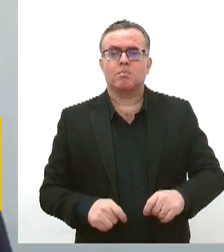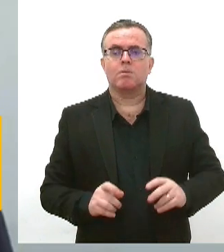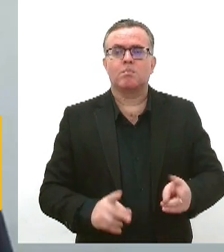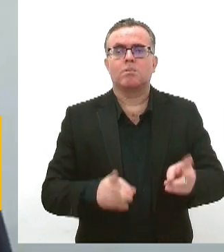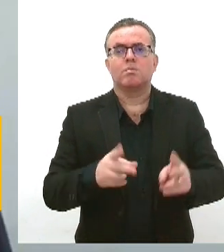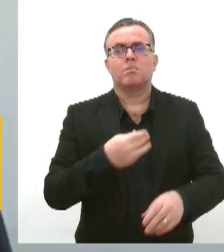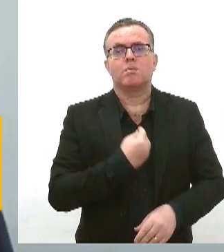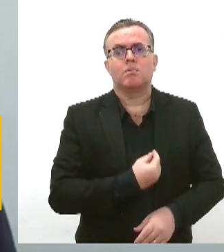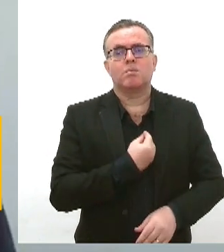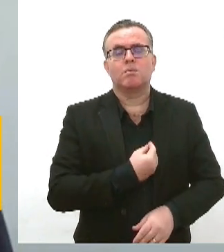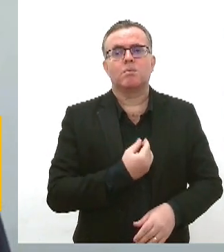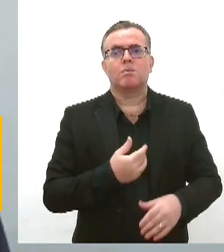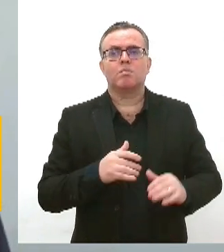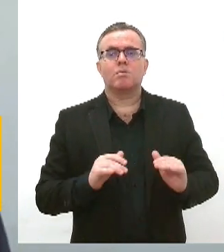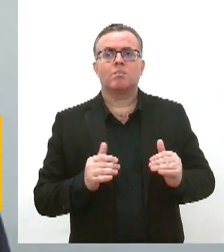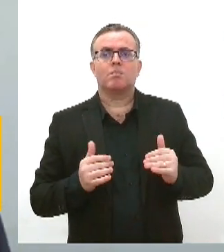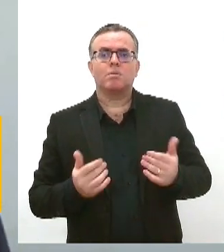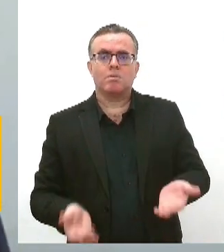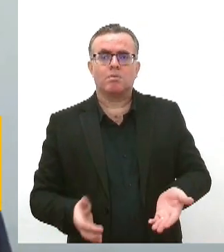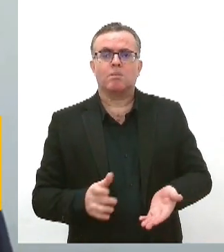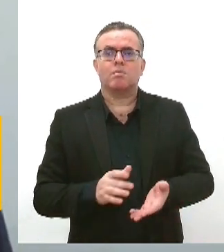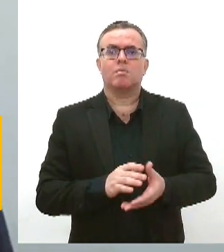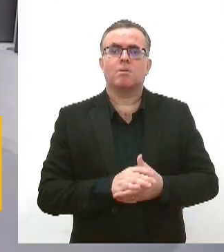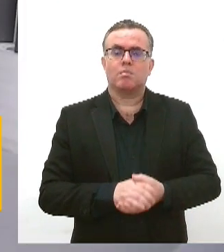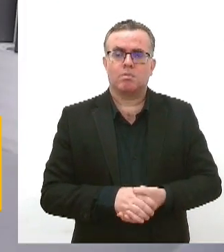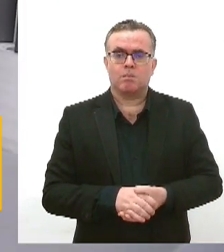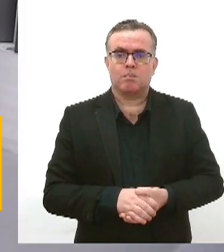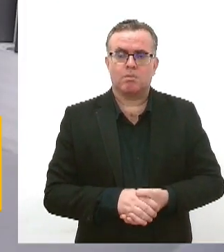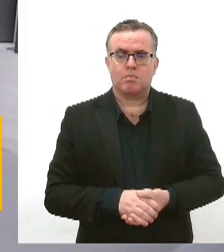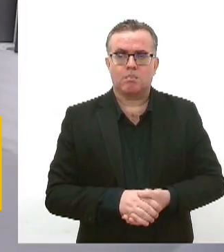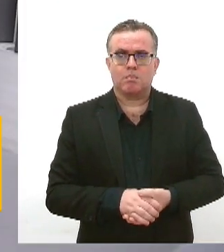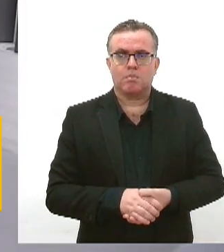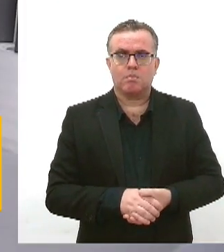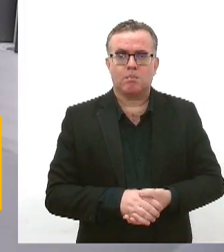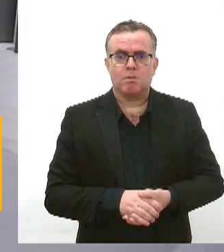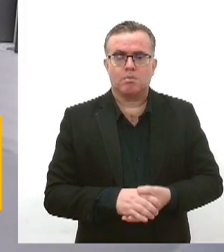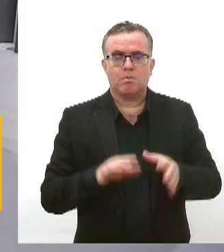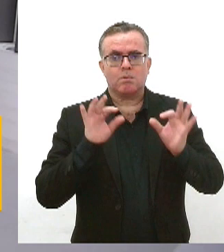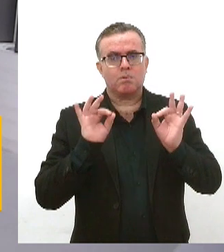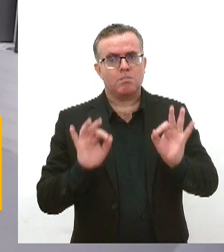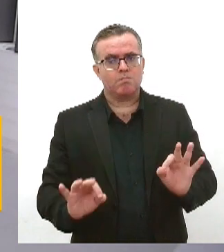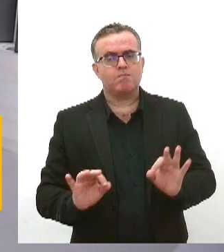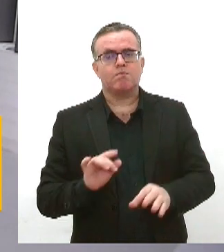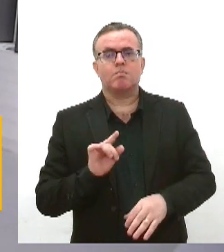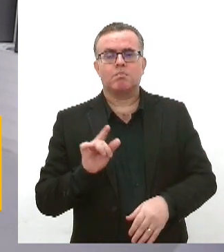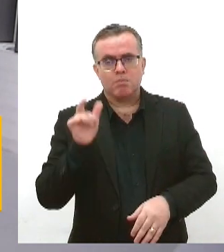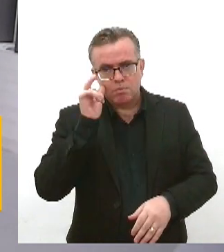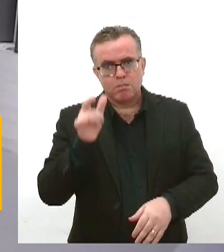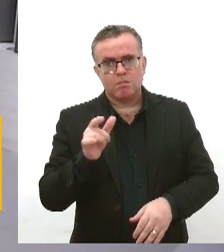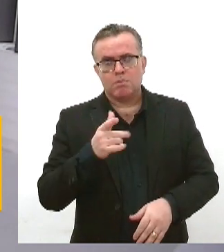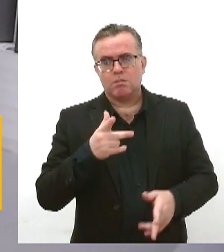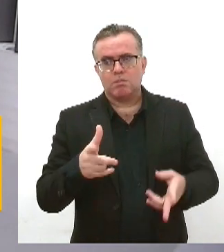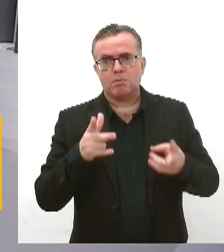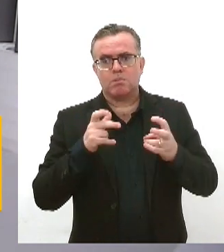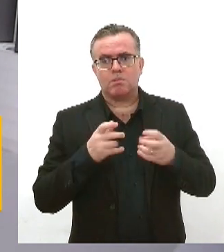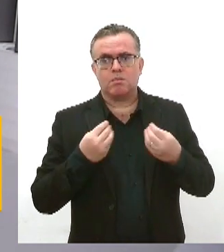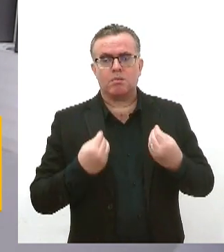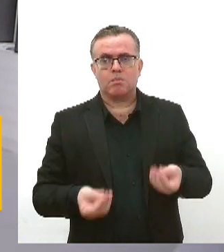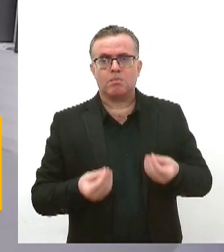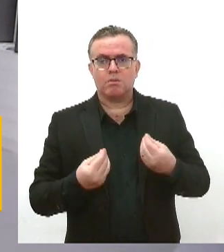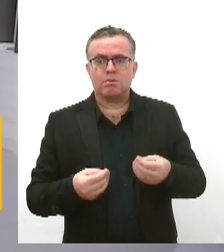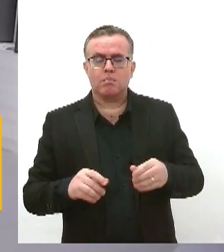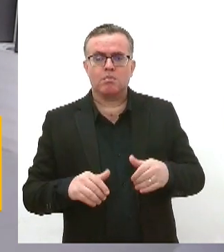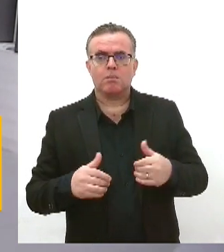efetiva nessa instituição. Isso mesmo, é muito interessante perceber esse engajamento, não só dos